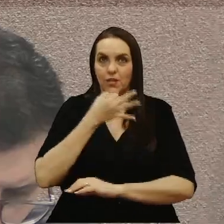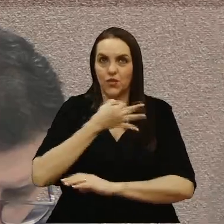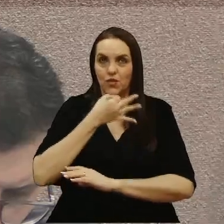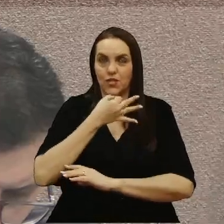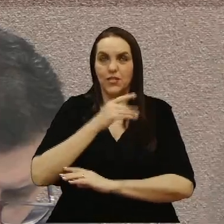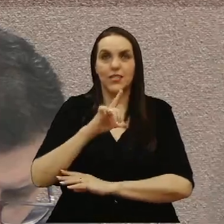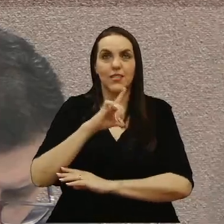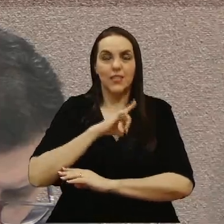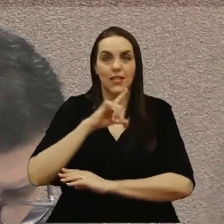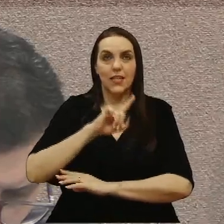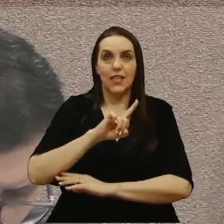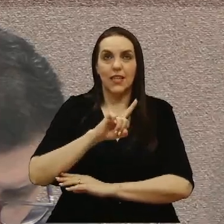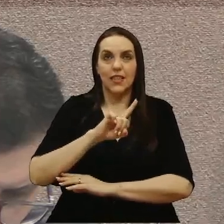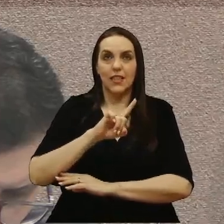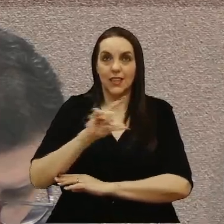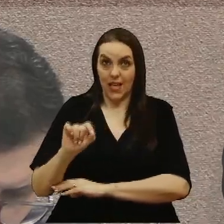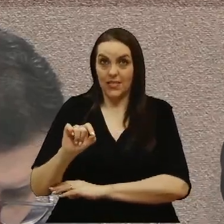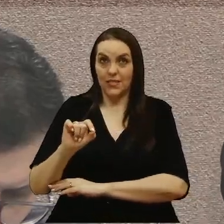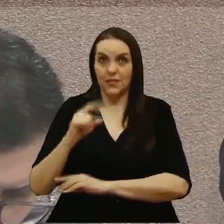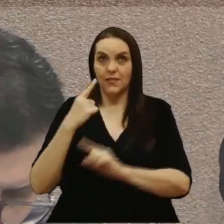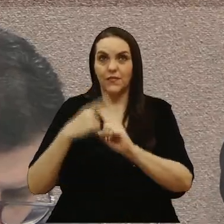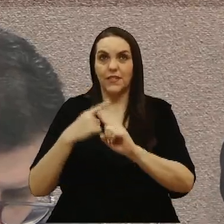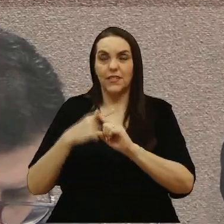nossa 10ª edição,